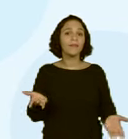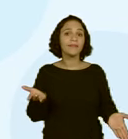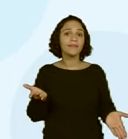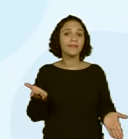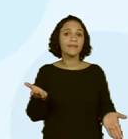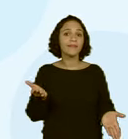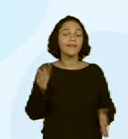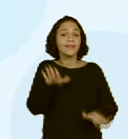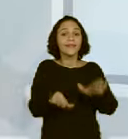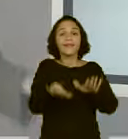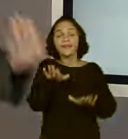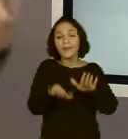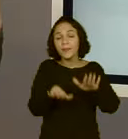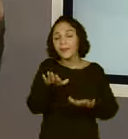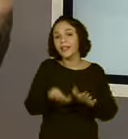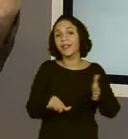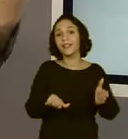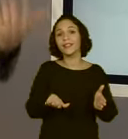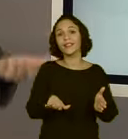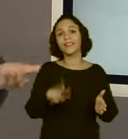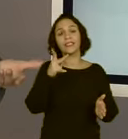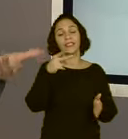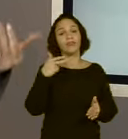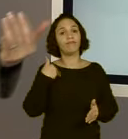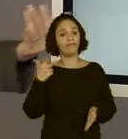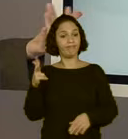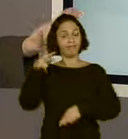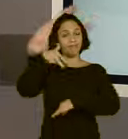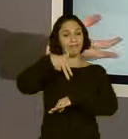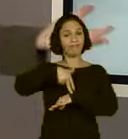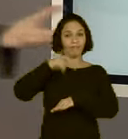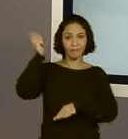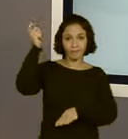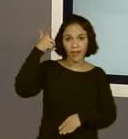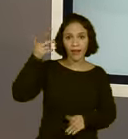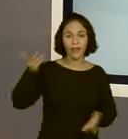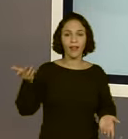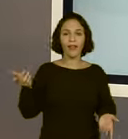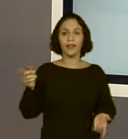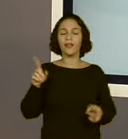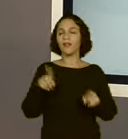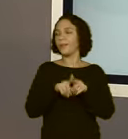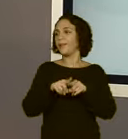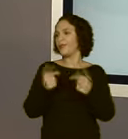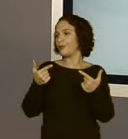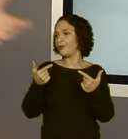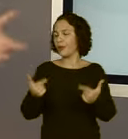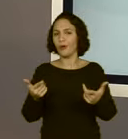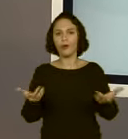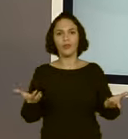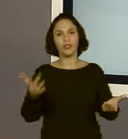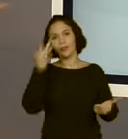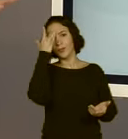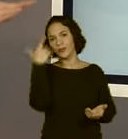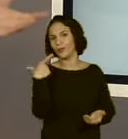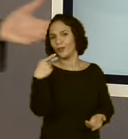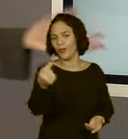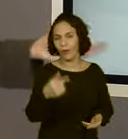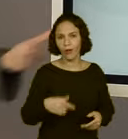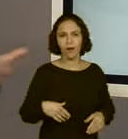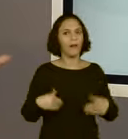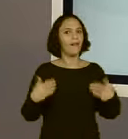vai depender não só do seu talento, mas também de sorte, de você ser escolhido e